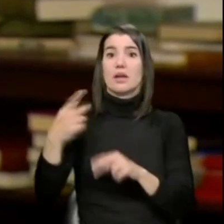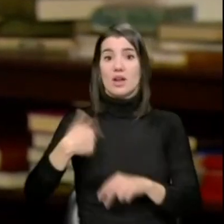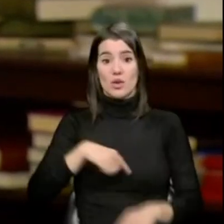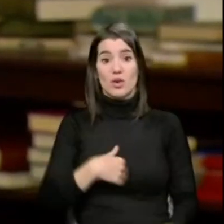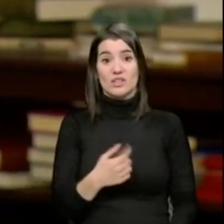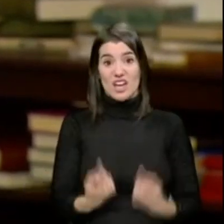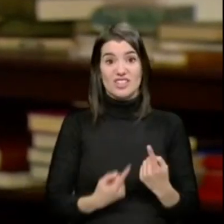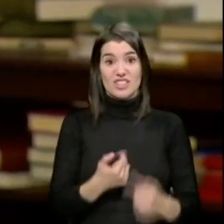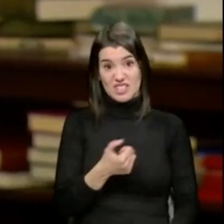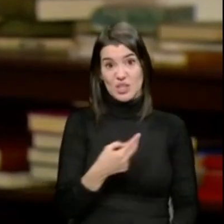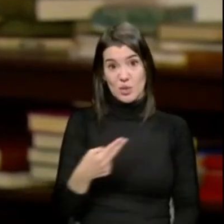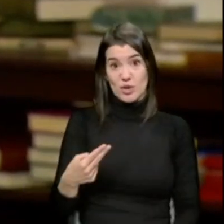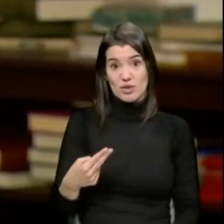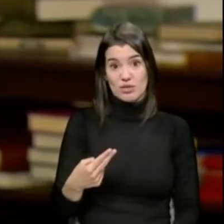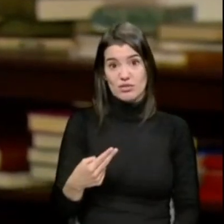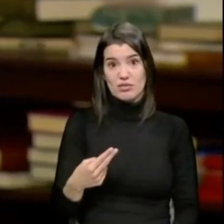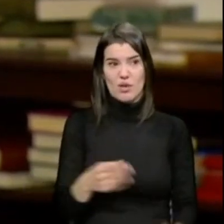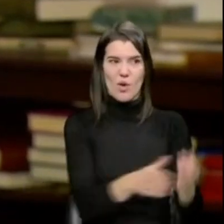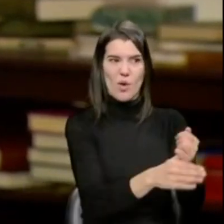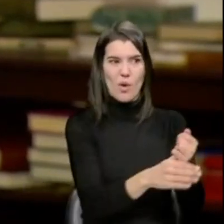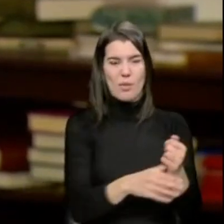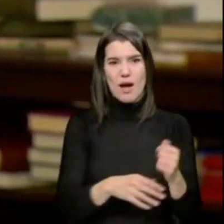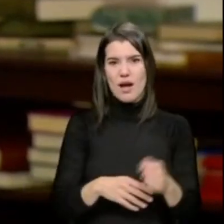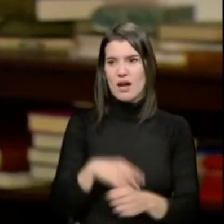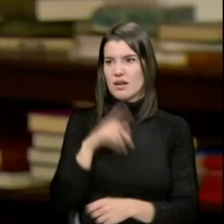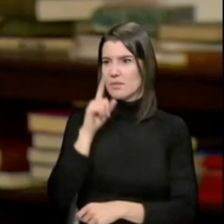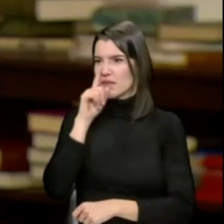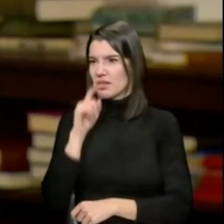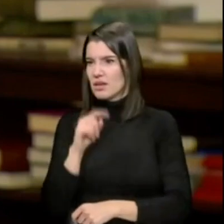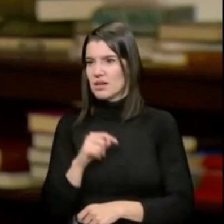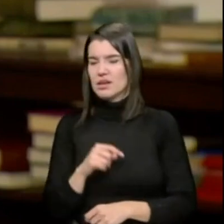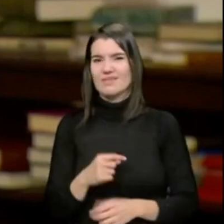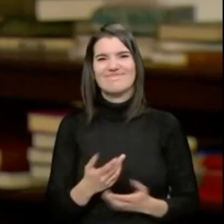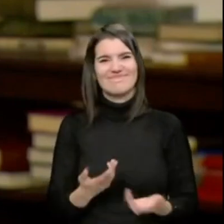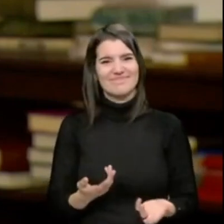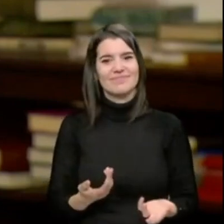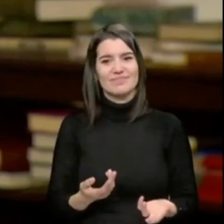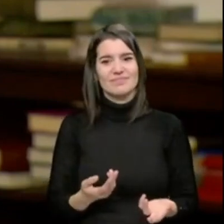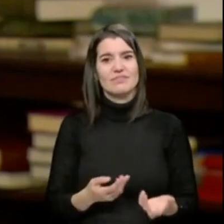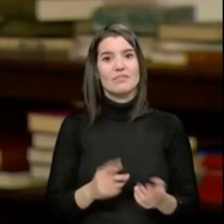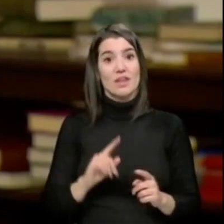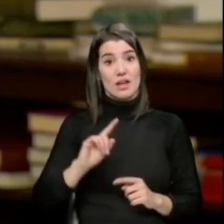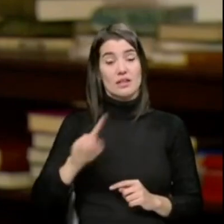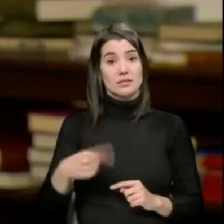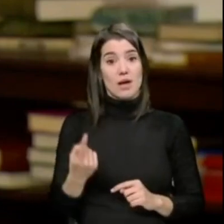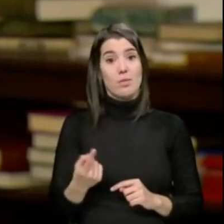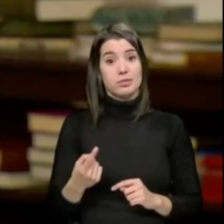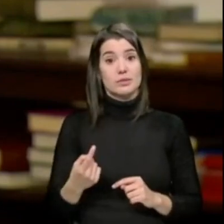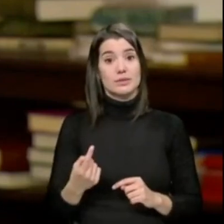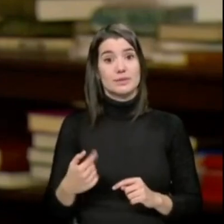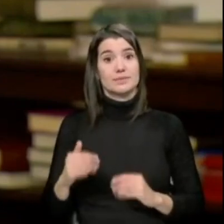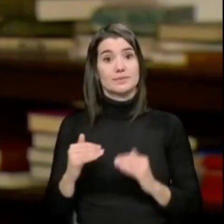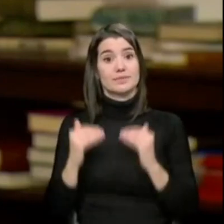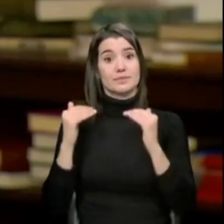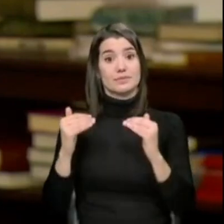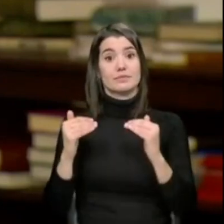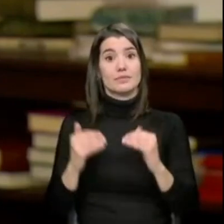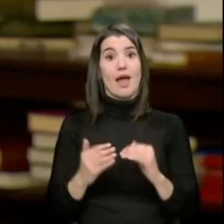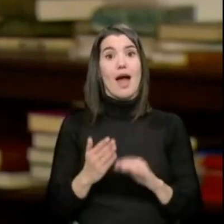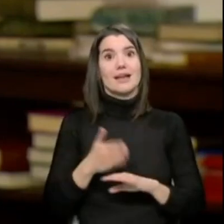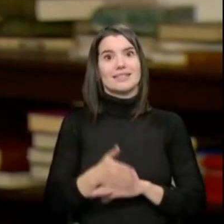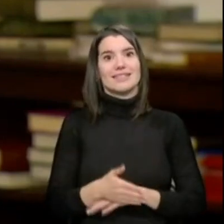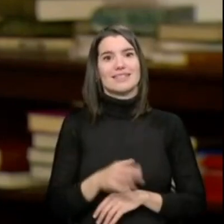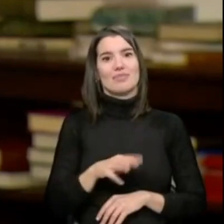euros vamos roubar alguém, ou vamos mentir, ou vamos fazer algo competente. Se tivéssemos naquele pedestal... Acesso aos 5 milhões?